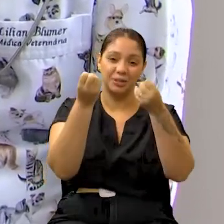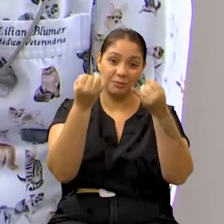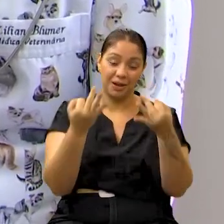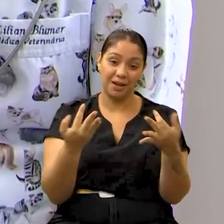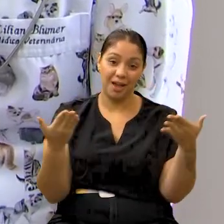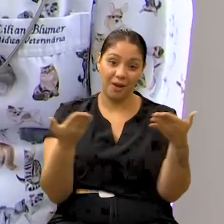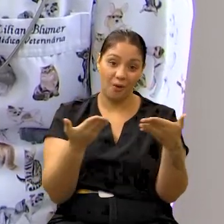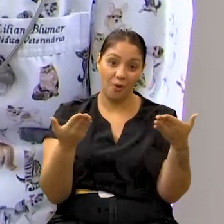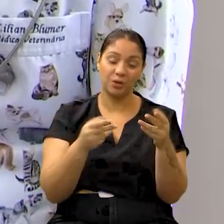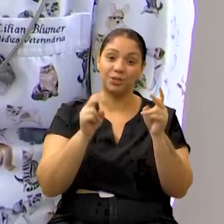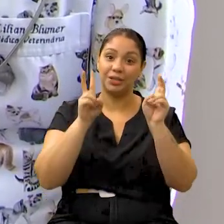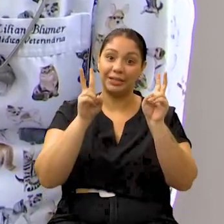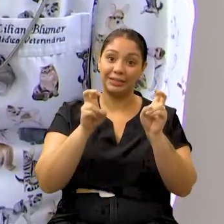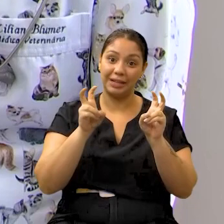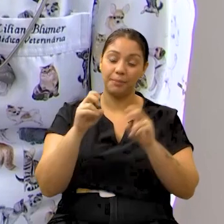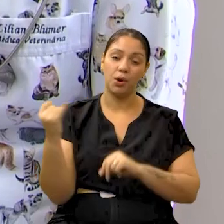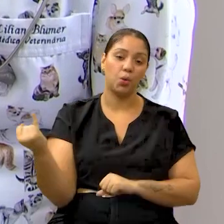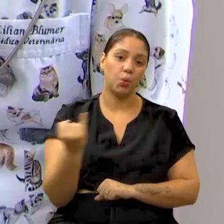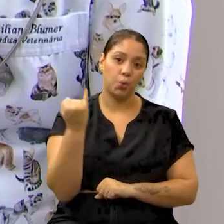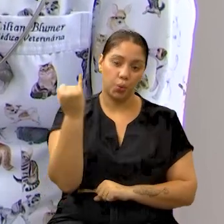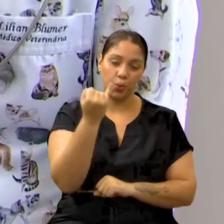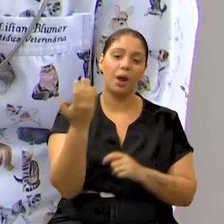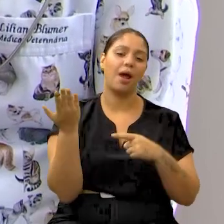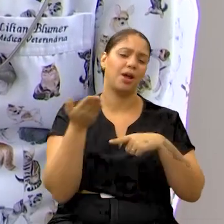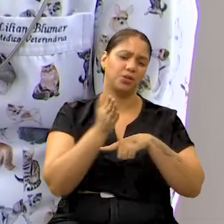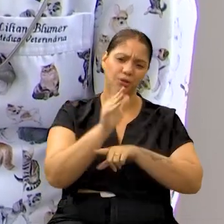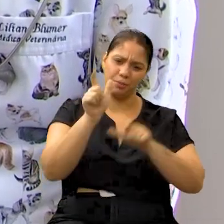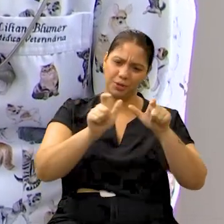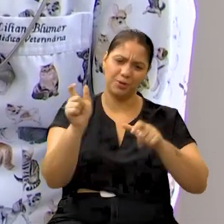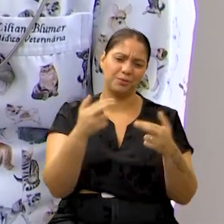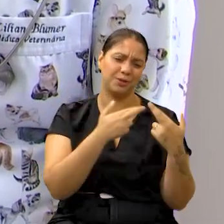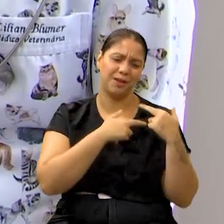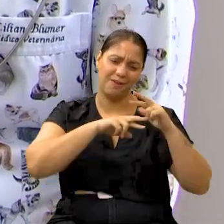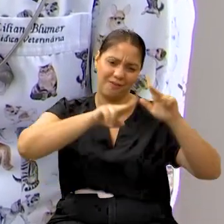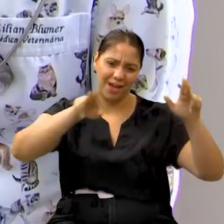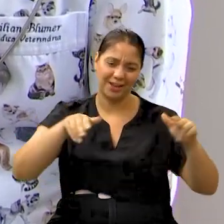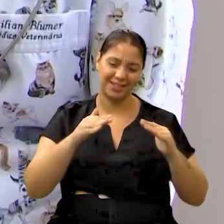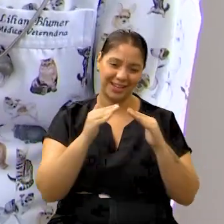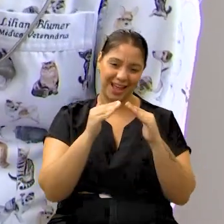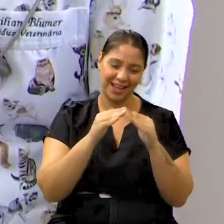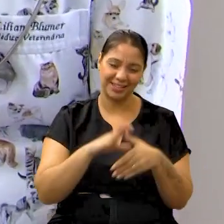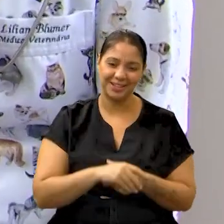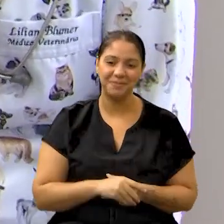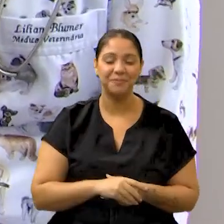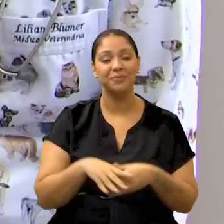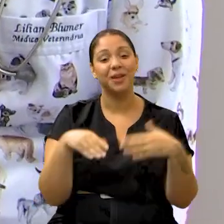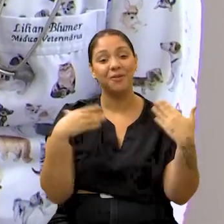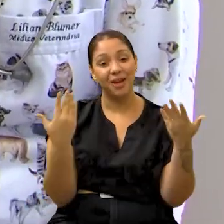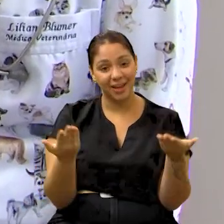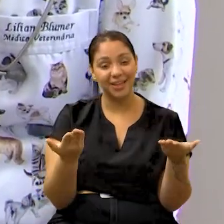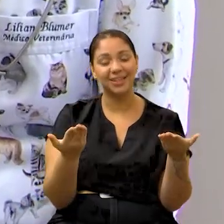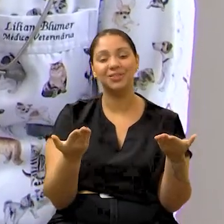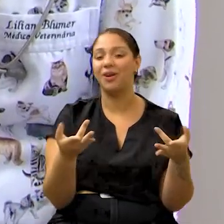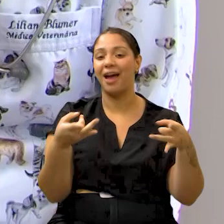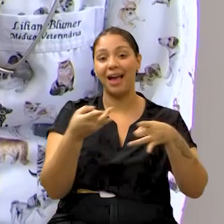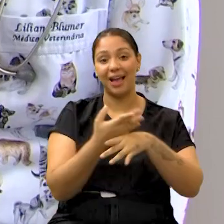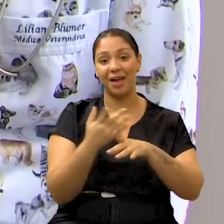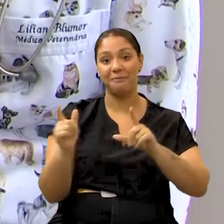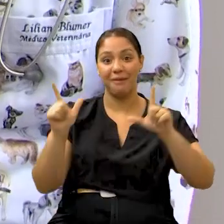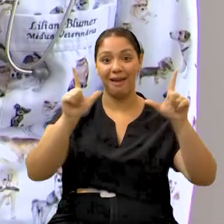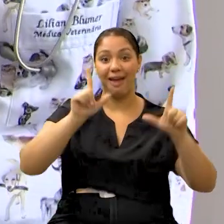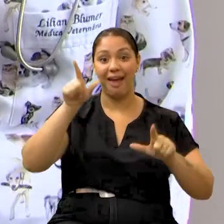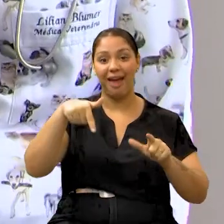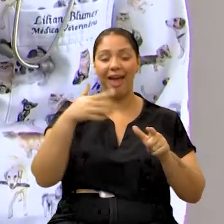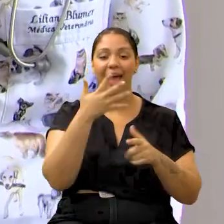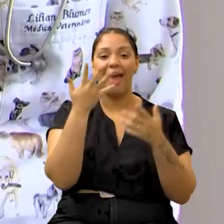falar aqui com a gente sobre esse tema bastante importante. Tenho certeza que ajudou muito o tutor em casa. Muito obrigada. É isso, então, eu